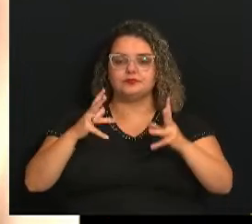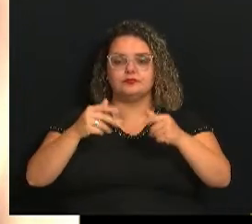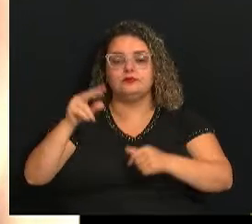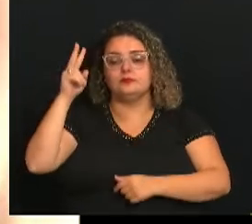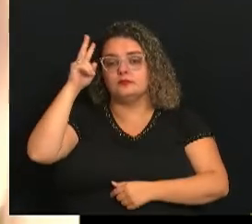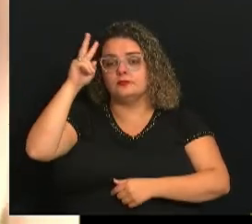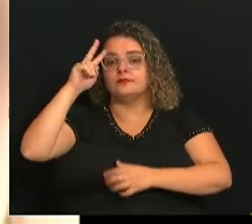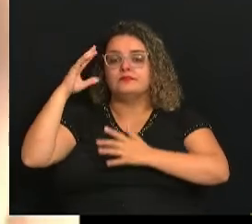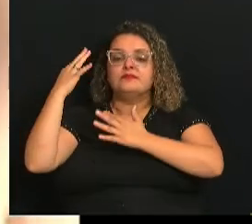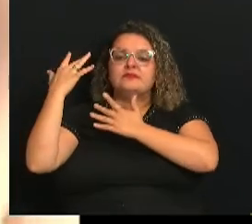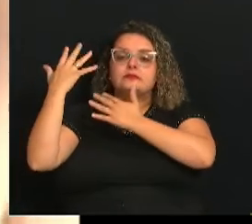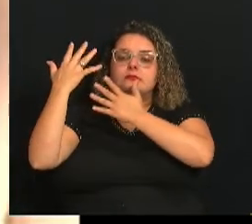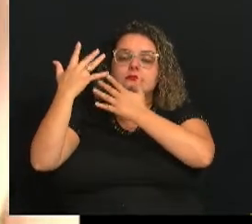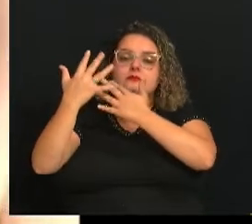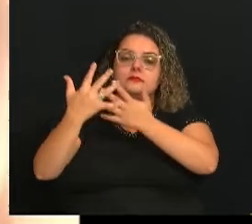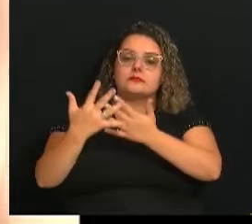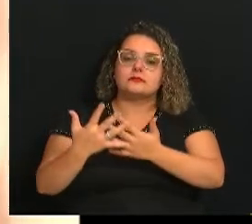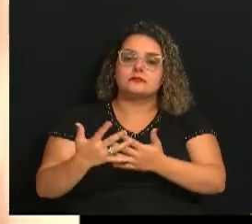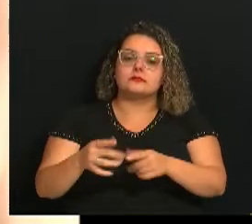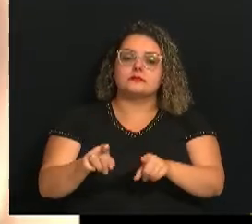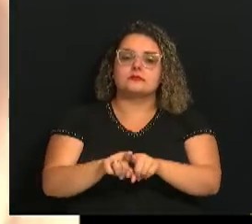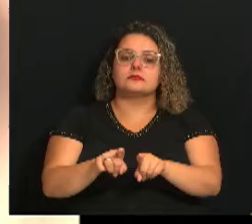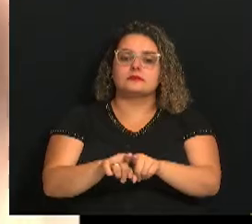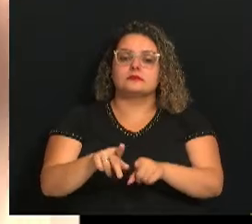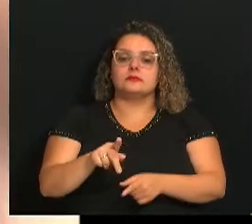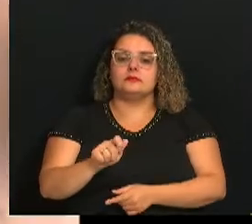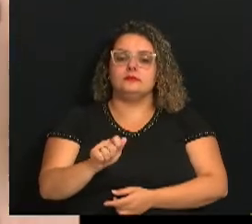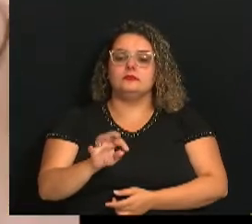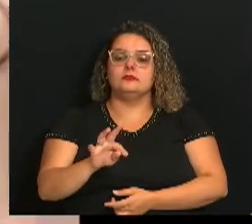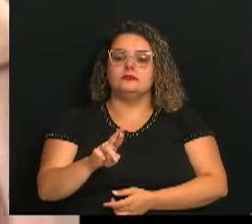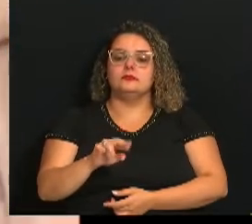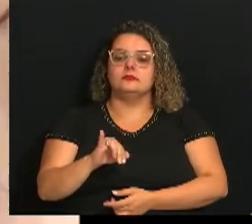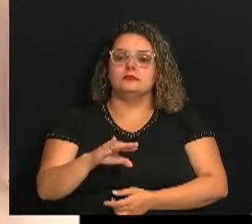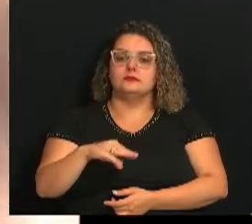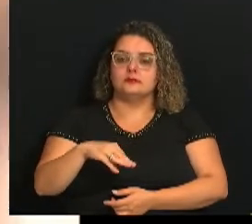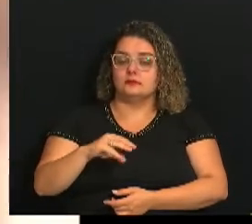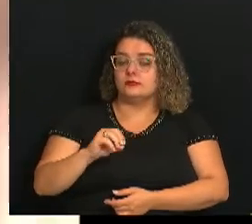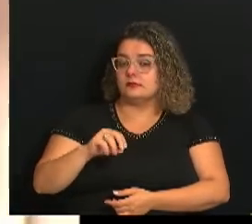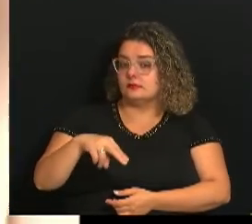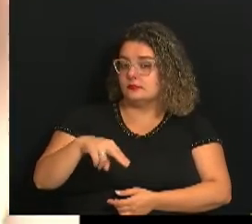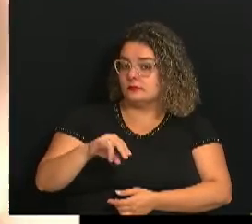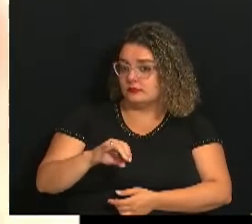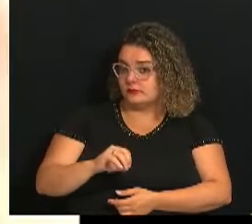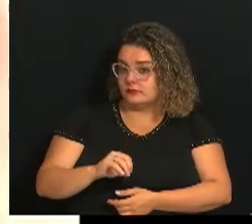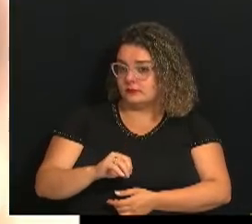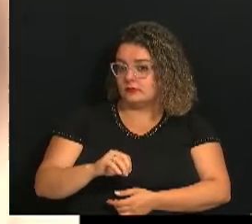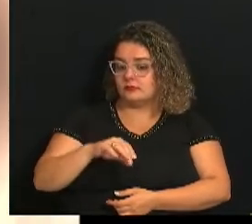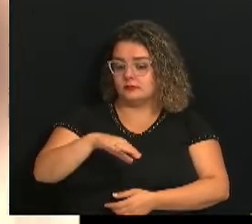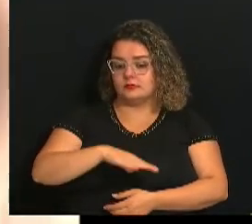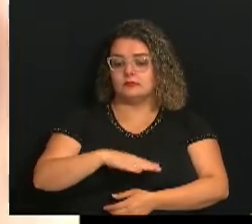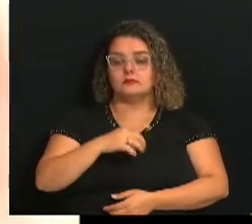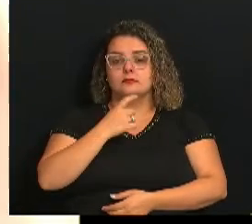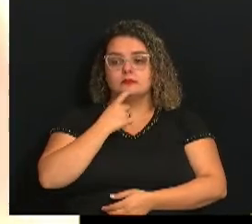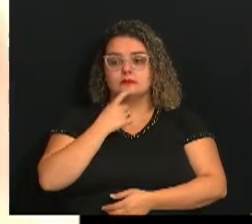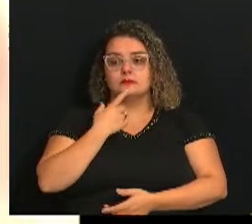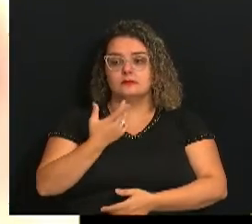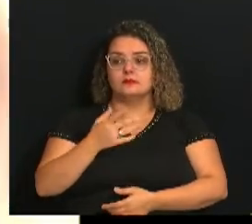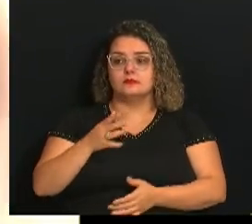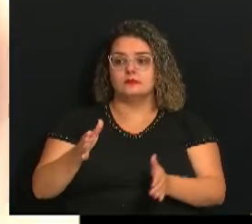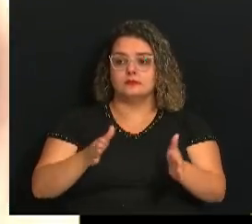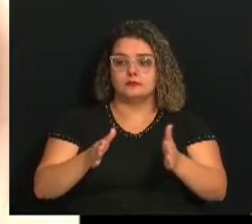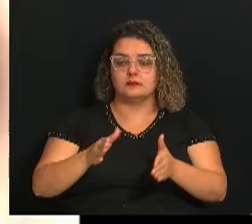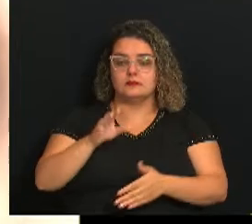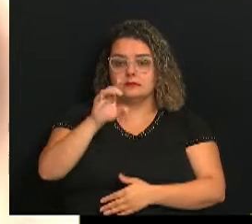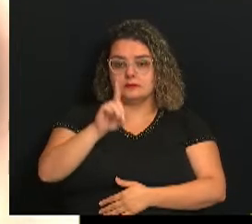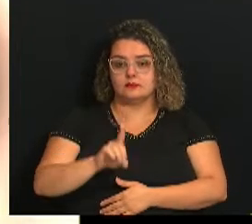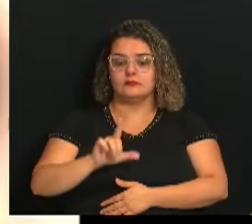a área de patrimônio para pensar uma política de patrimônio em Campinas, né? Foi nessa ocasião que eu fui diretora.